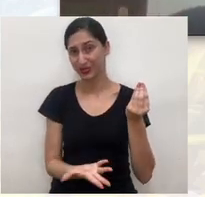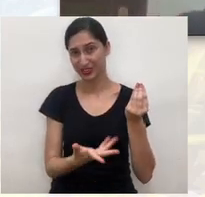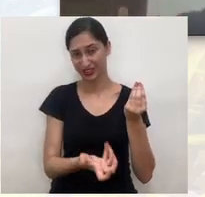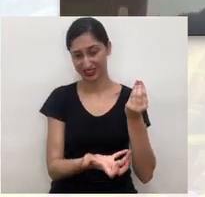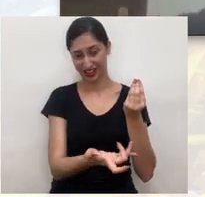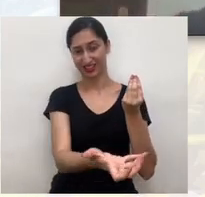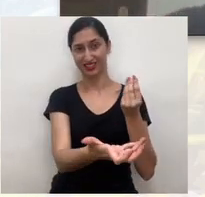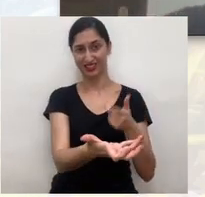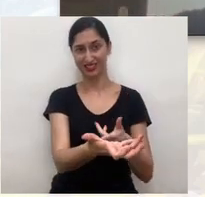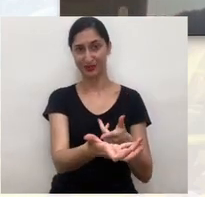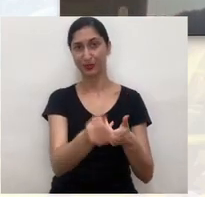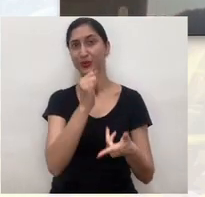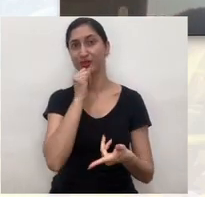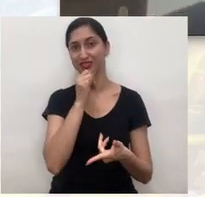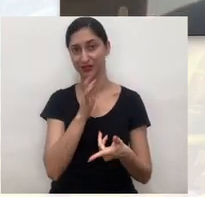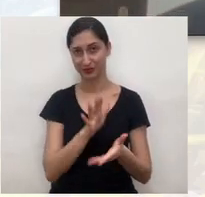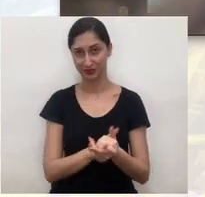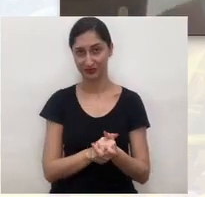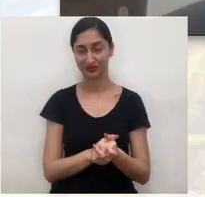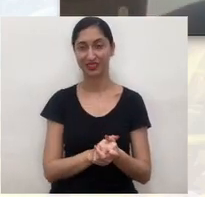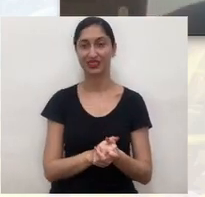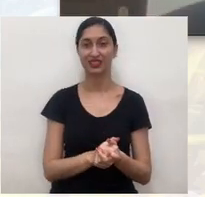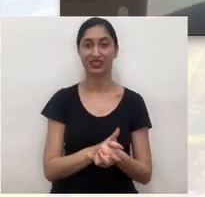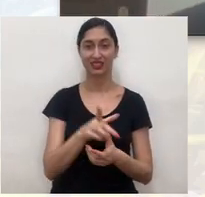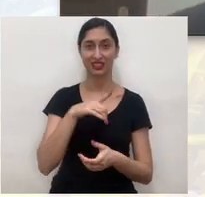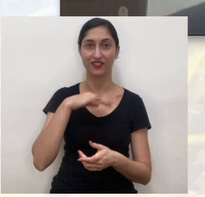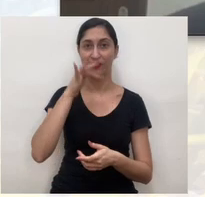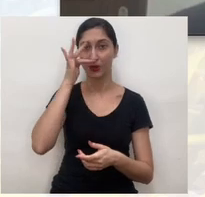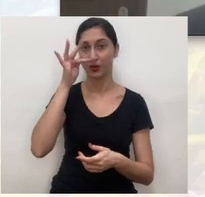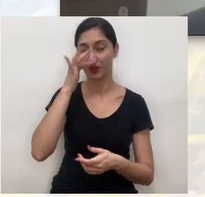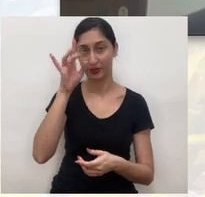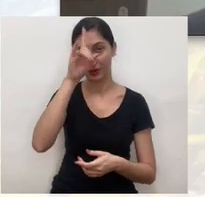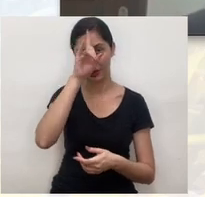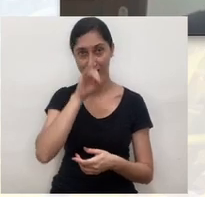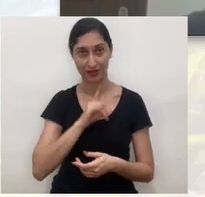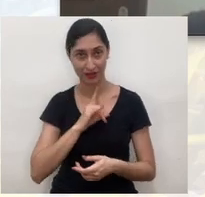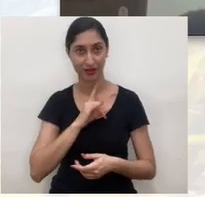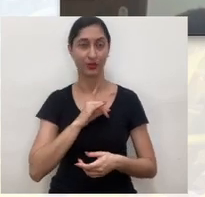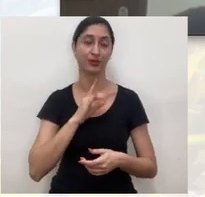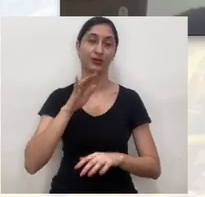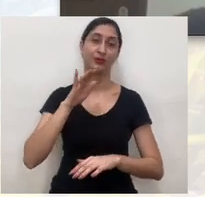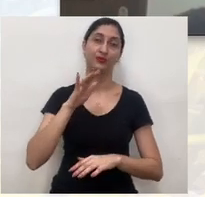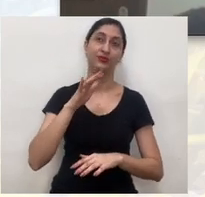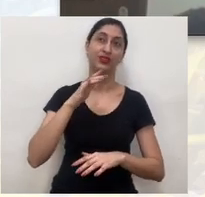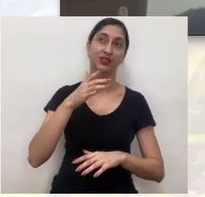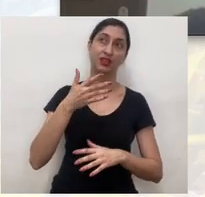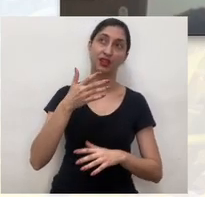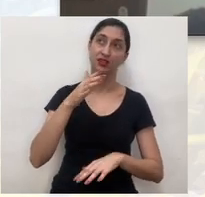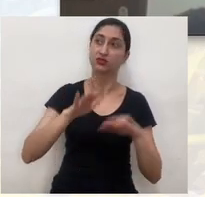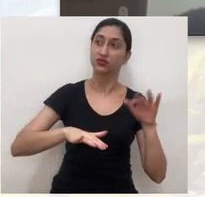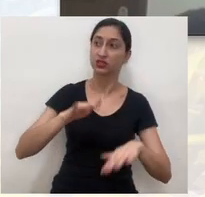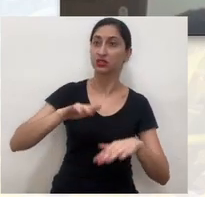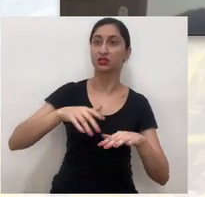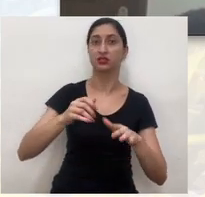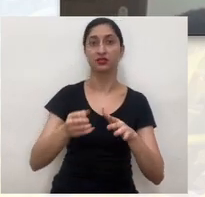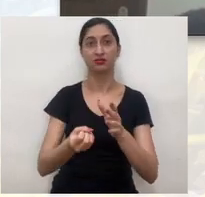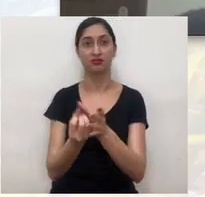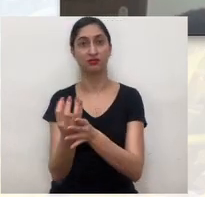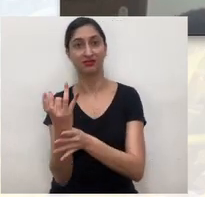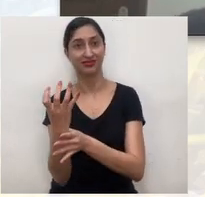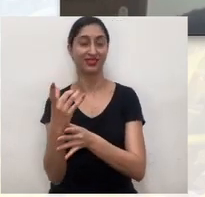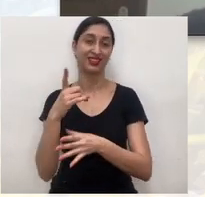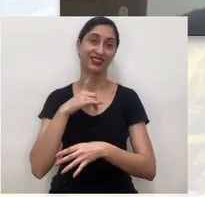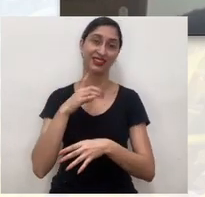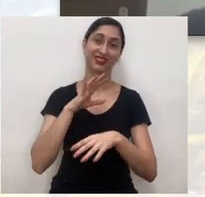dar flores ao longo do ano inteiro, né? Tem oscilações, o jardim vai se modificando. E aí, a minha dúvida era